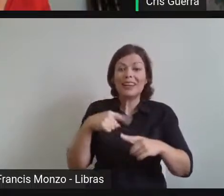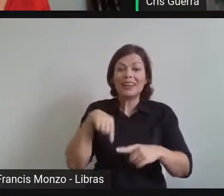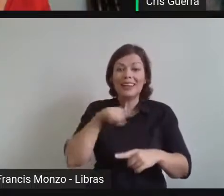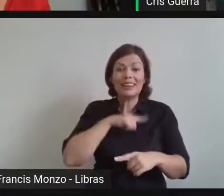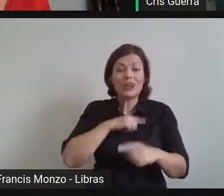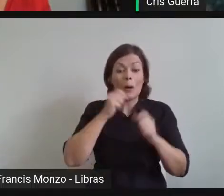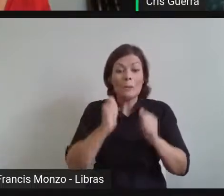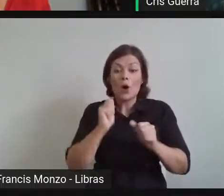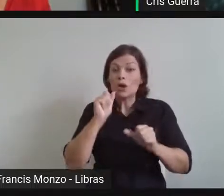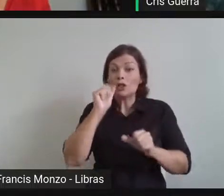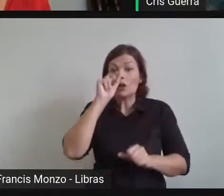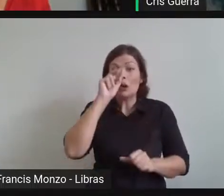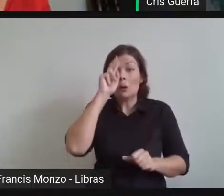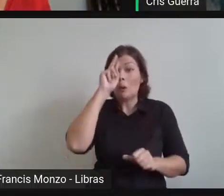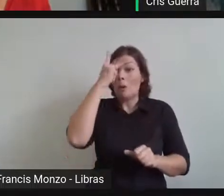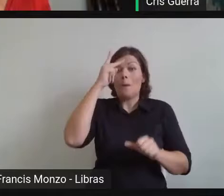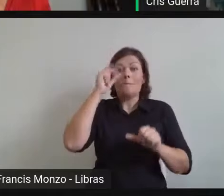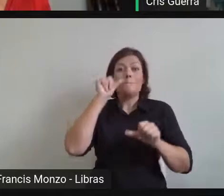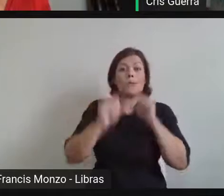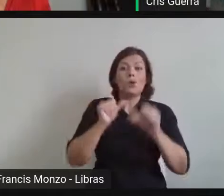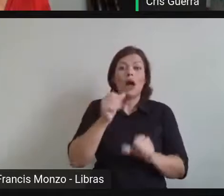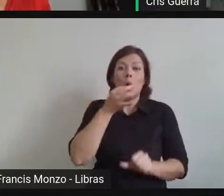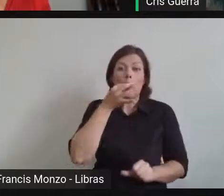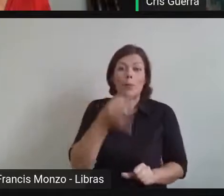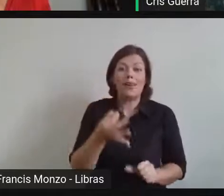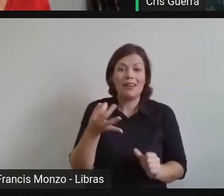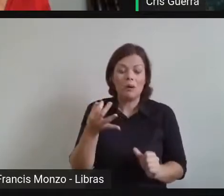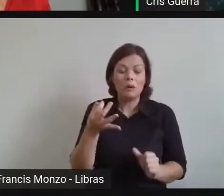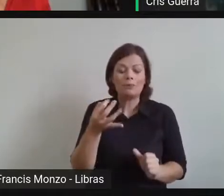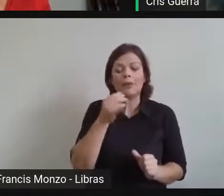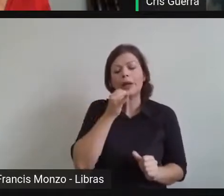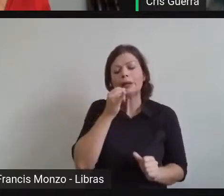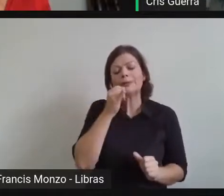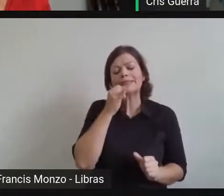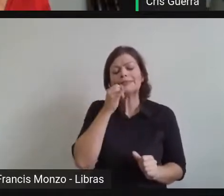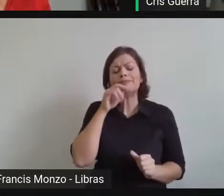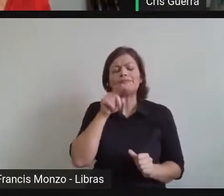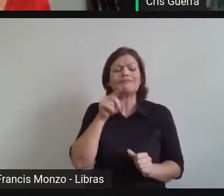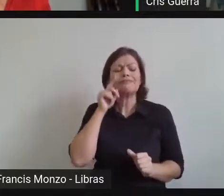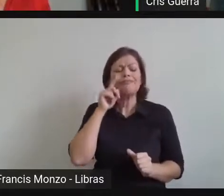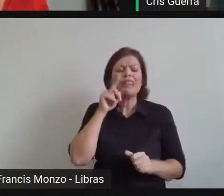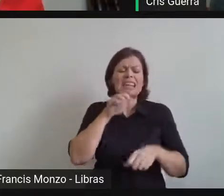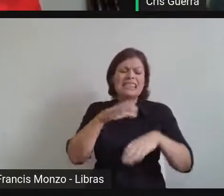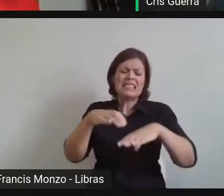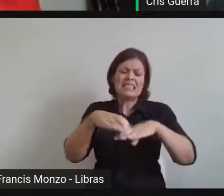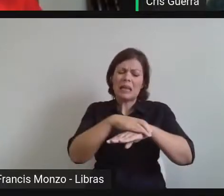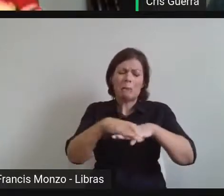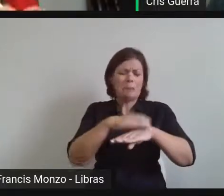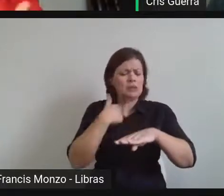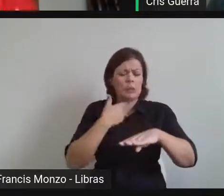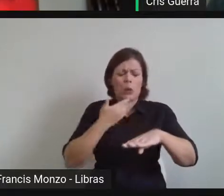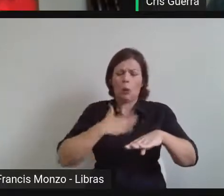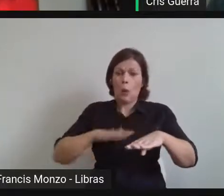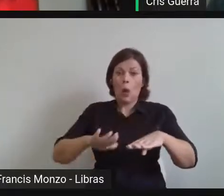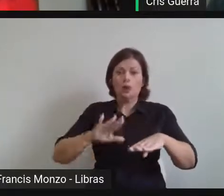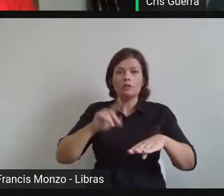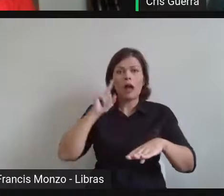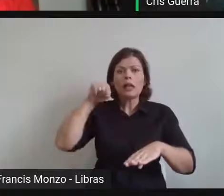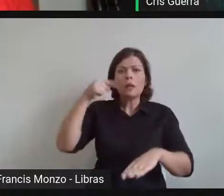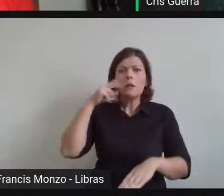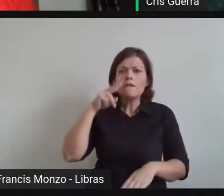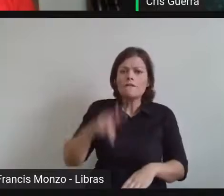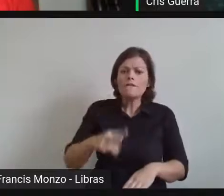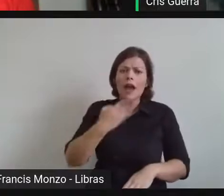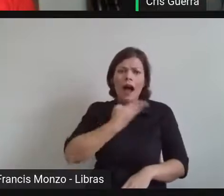a sua amiga tá usando um sapato que você não gosta. Mas você fica olhando para aquele sapato da sua amiga, você não gostava até ontem. De repente você fala